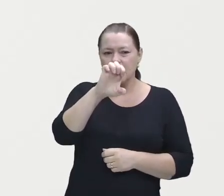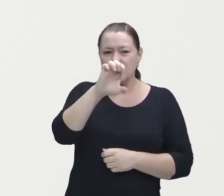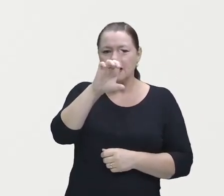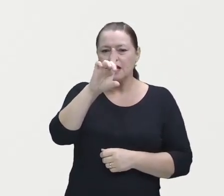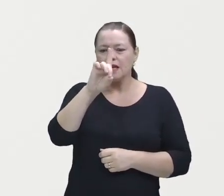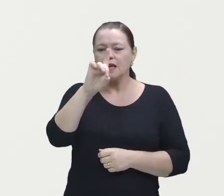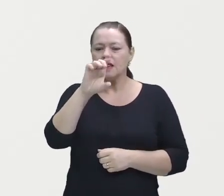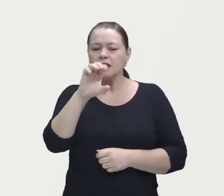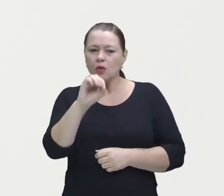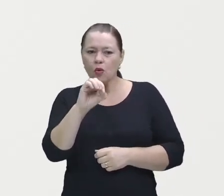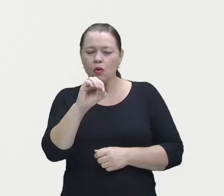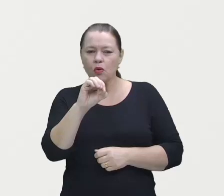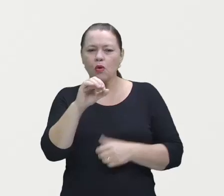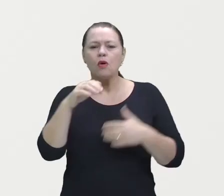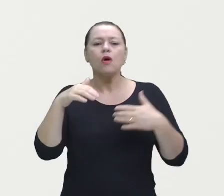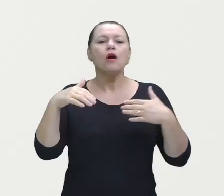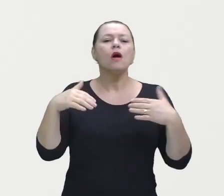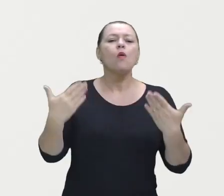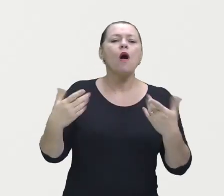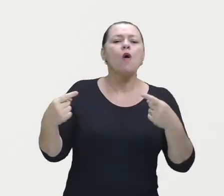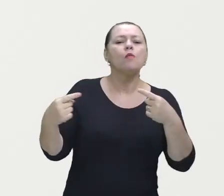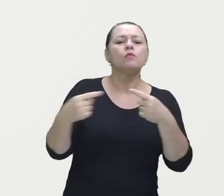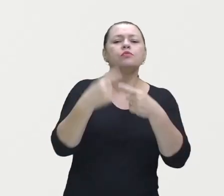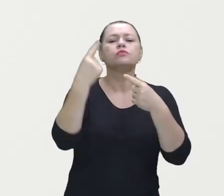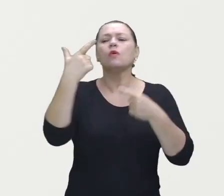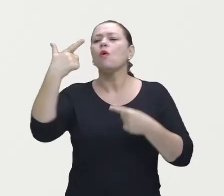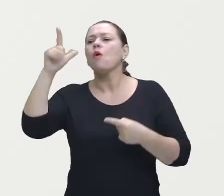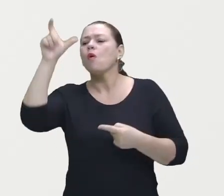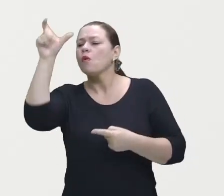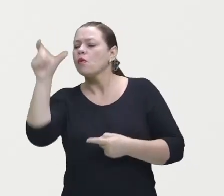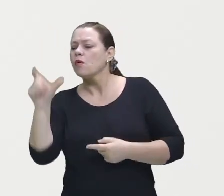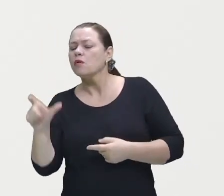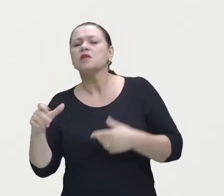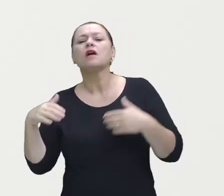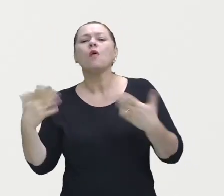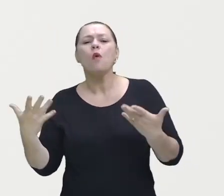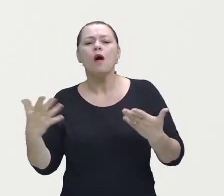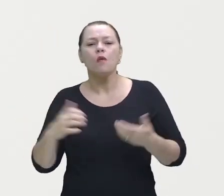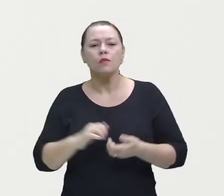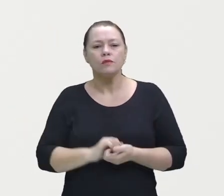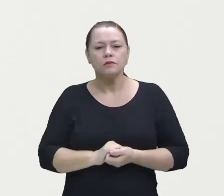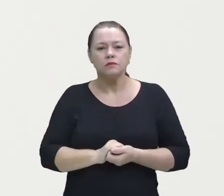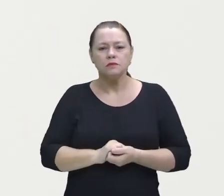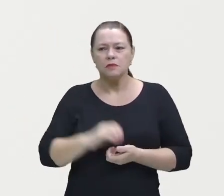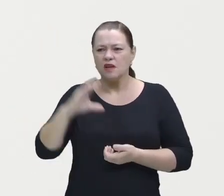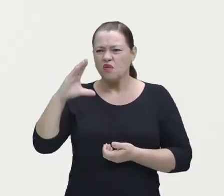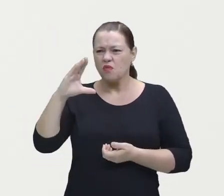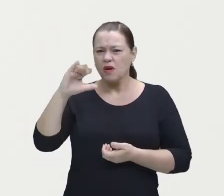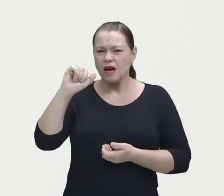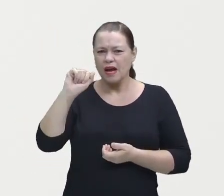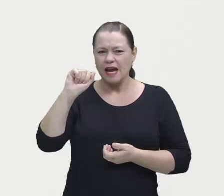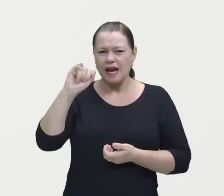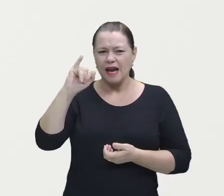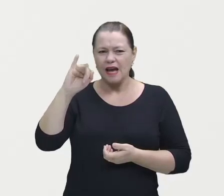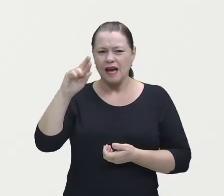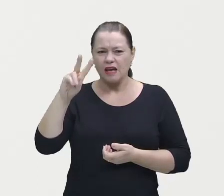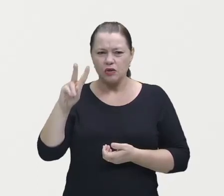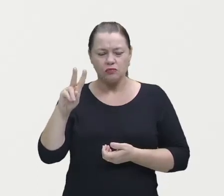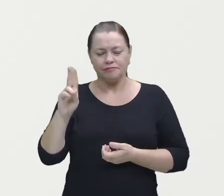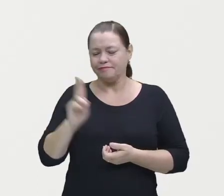Segredo. Combina com qual outra palavra? Combina com caiu?